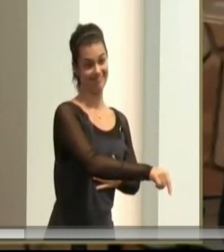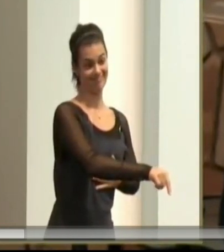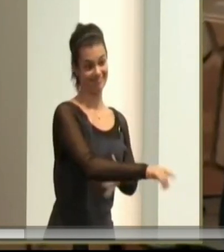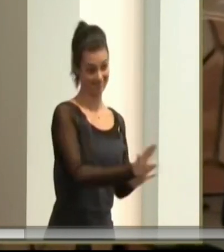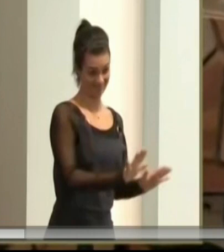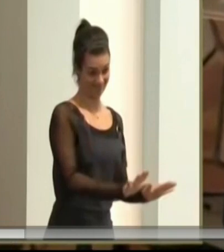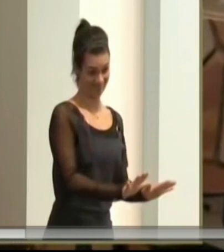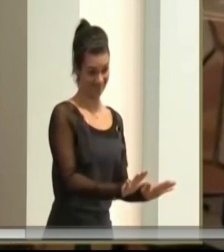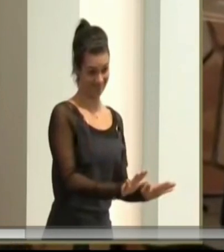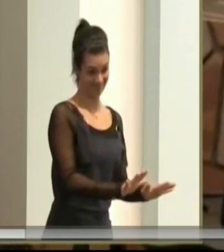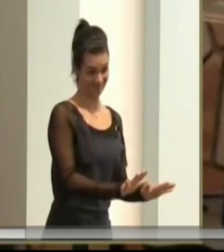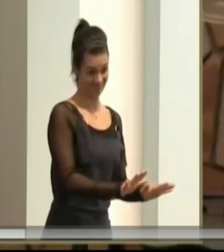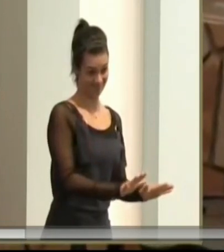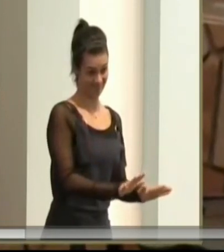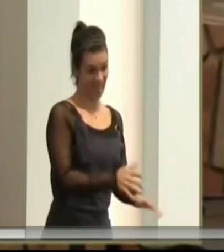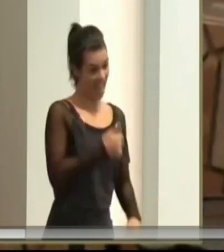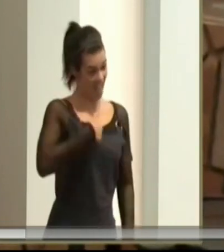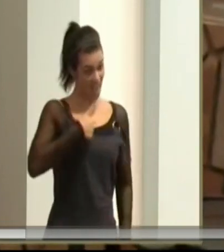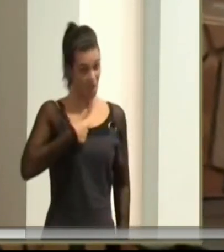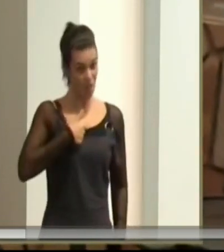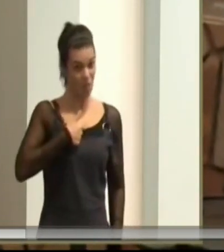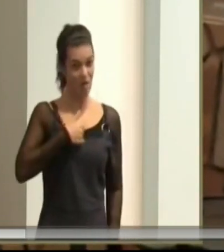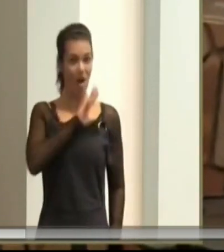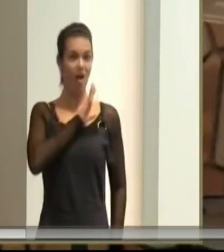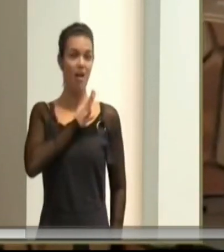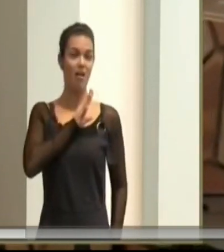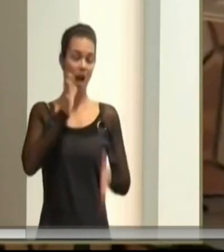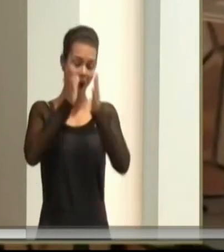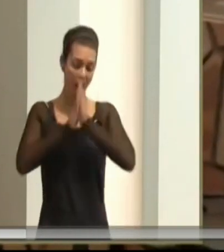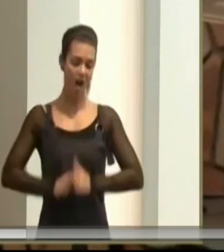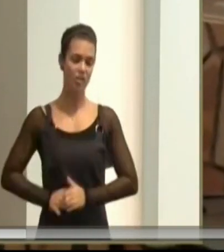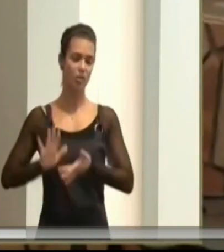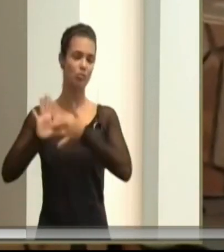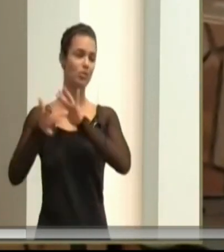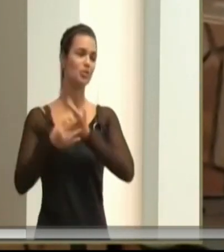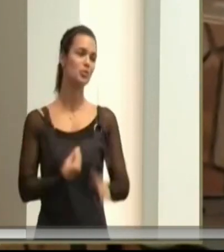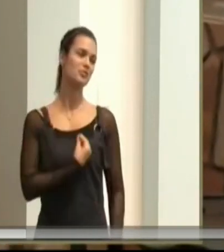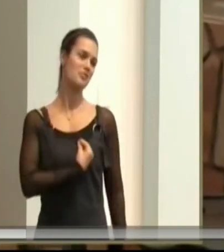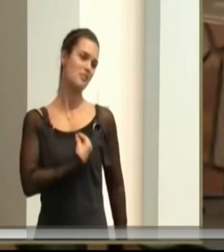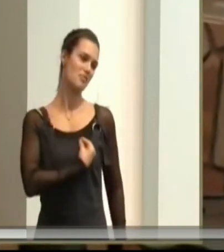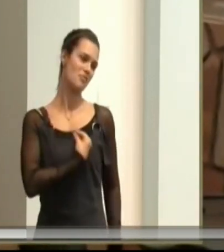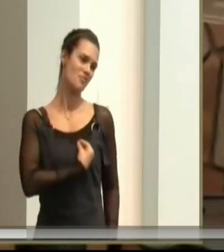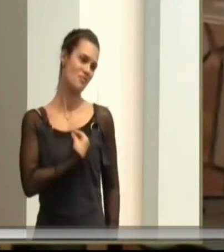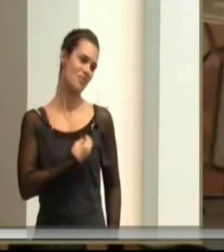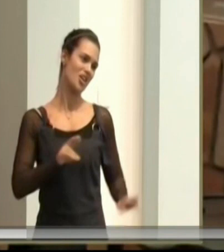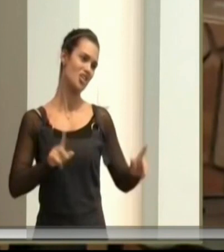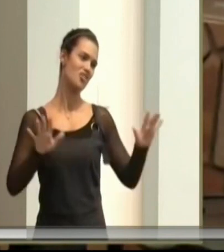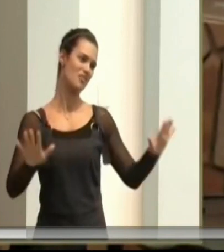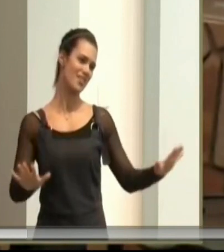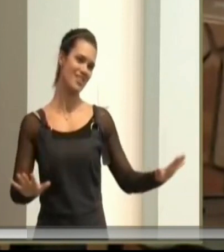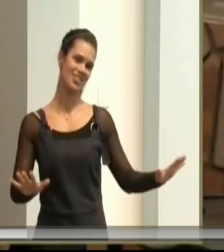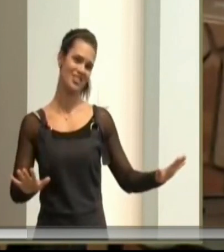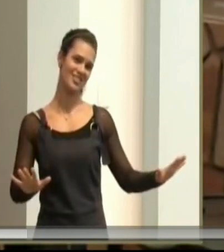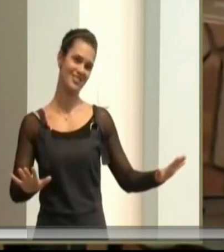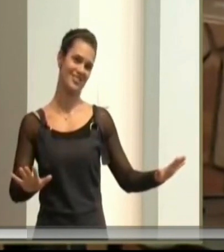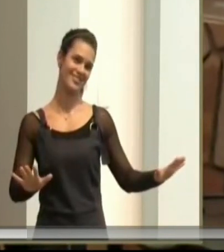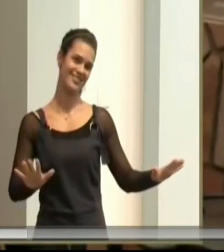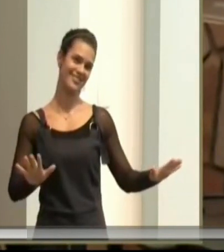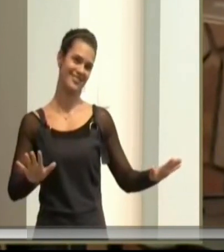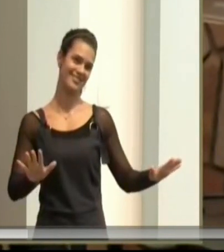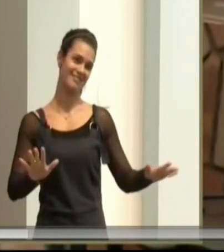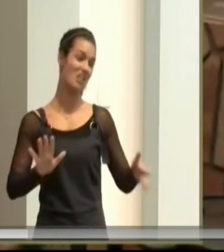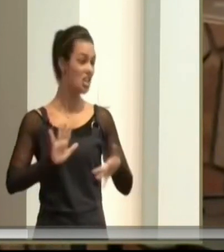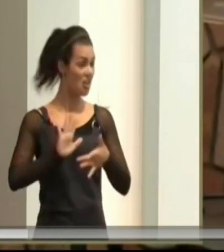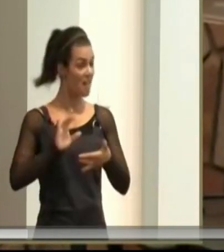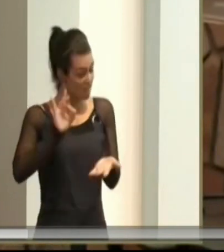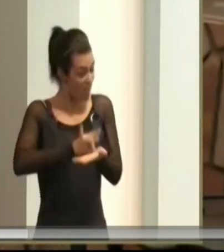sistemas de religião e filosofia. Mas Jesus Cristo não está em nosso